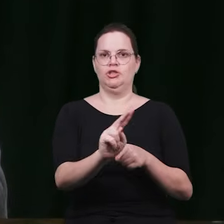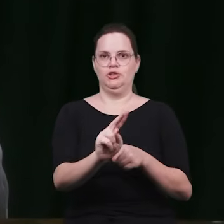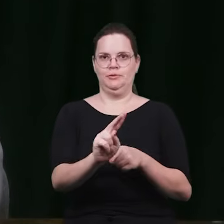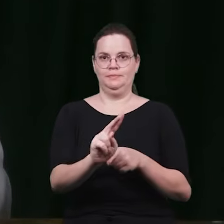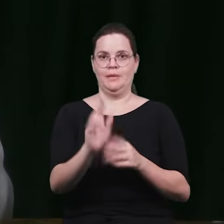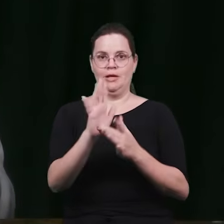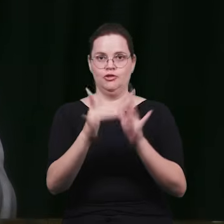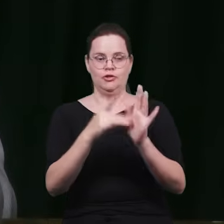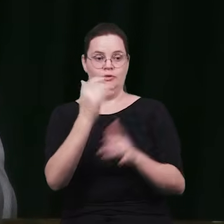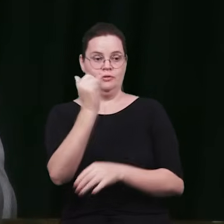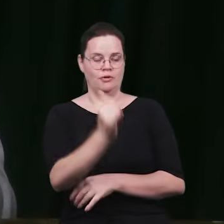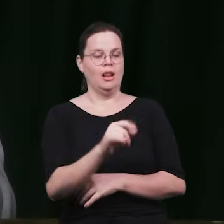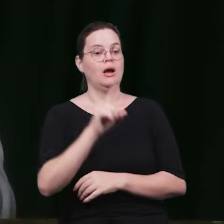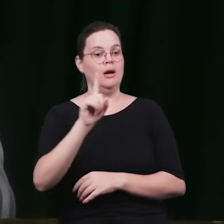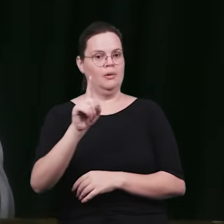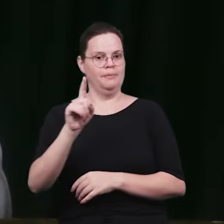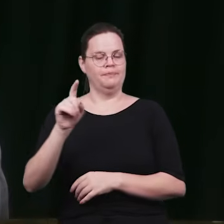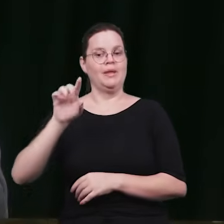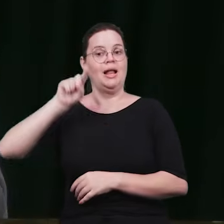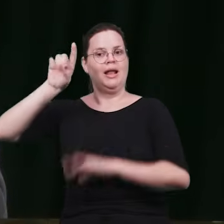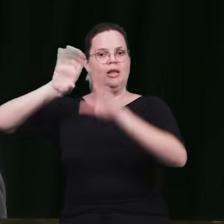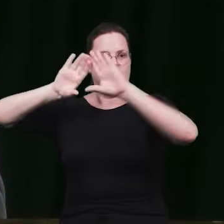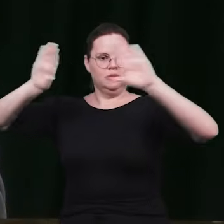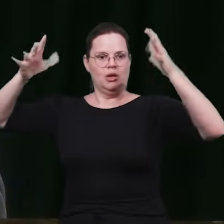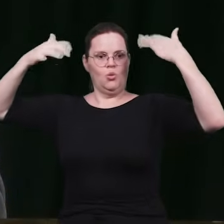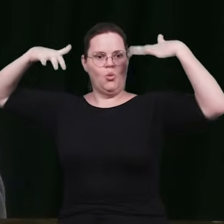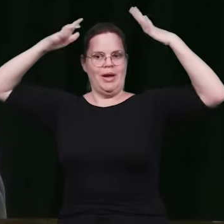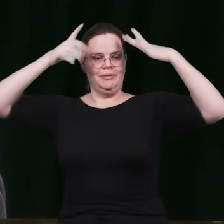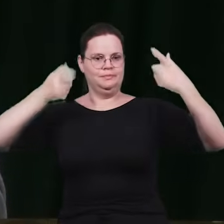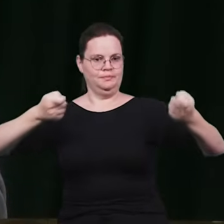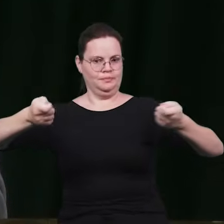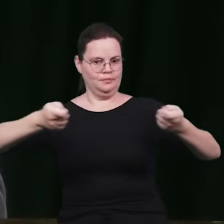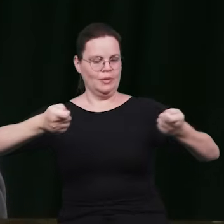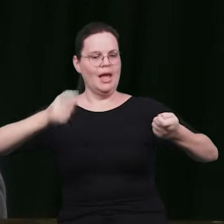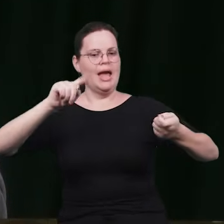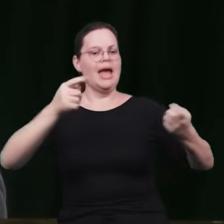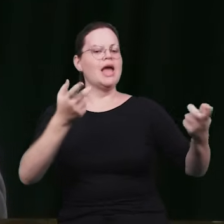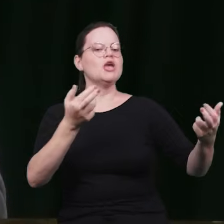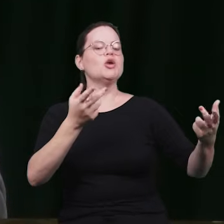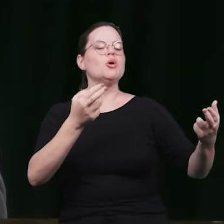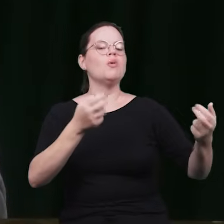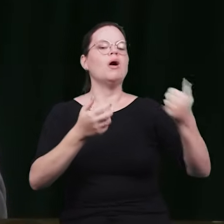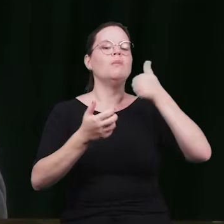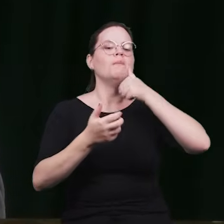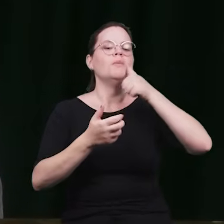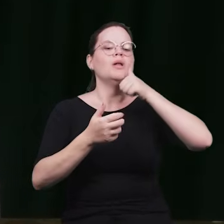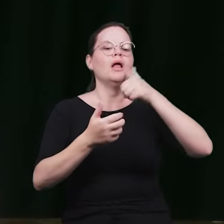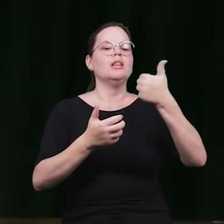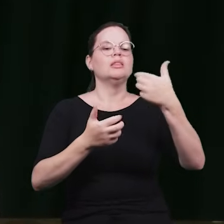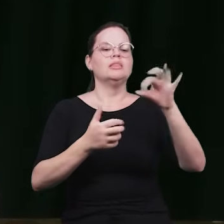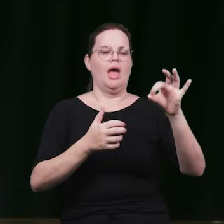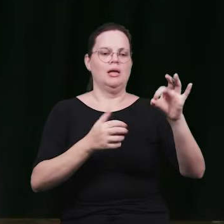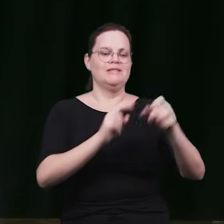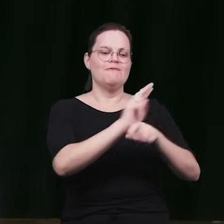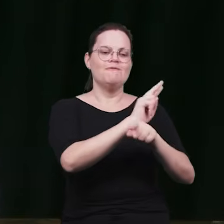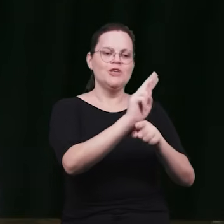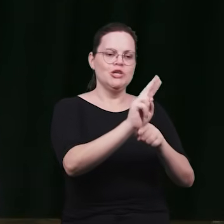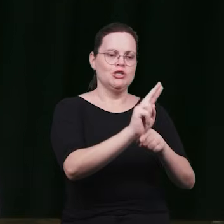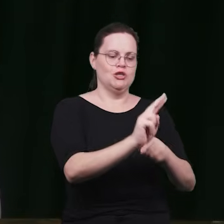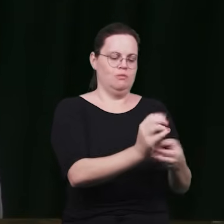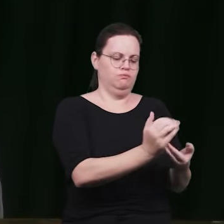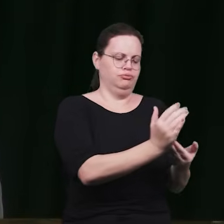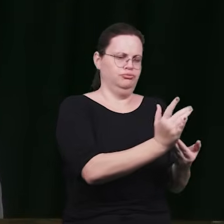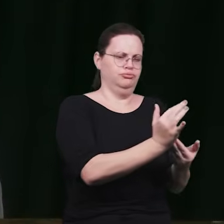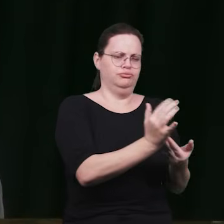como 10 virgens que tomaram suas lâmpadas e foram encontro do esposo. Então, quando o Senhor fala do reino, o